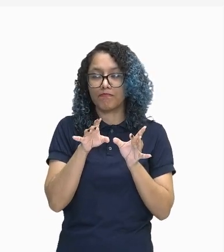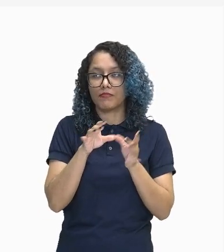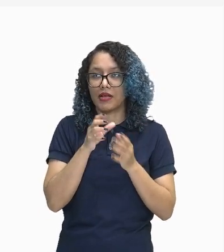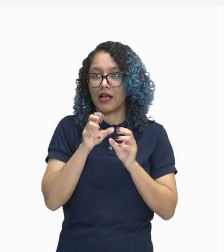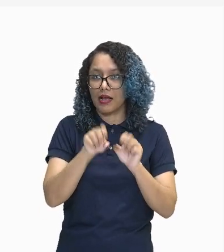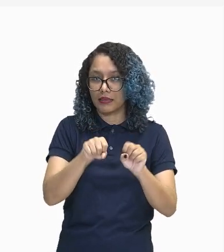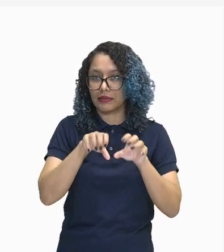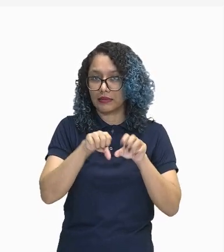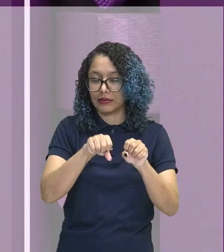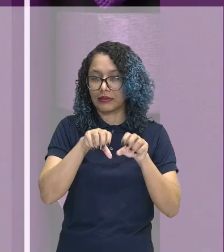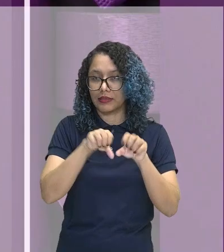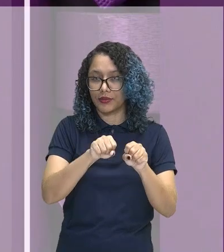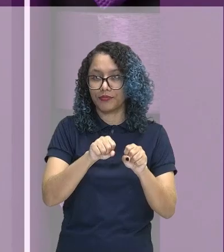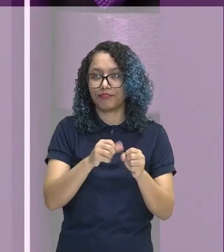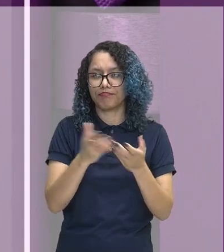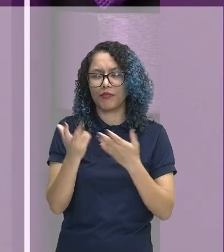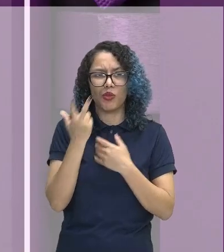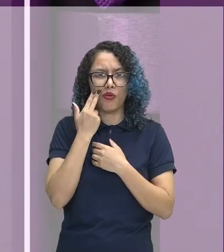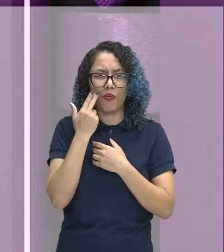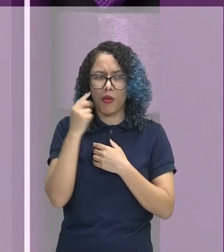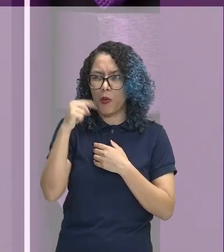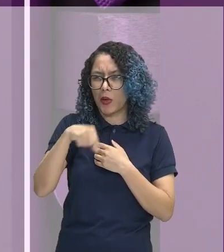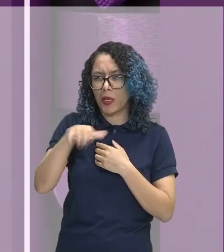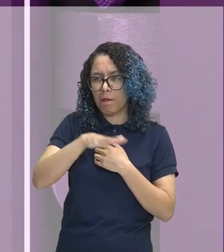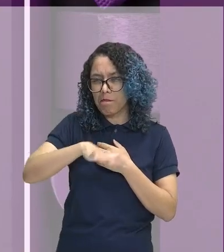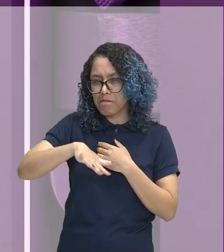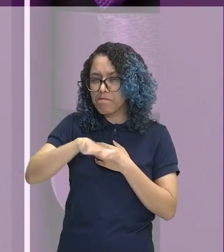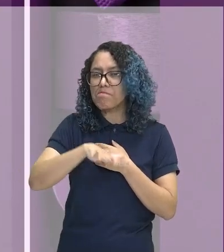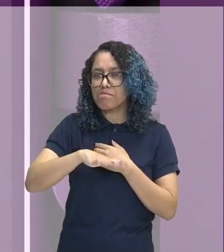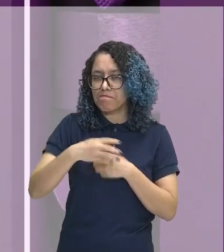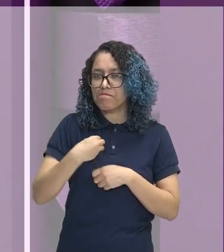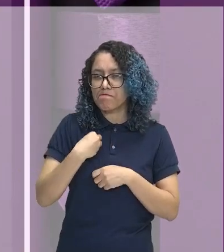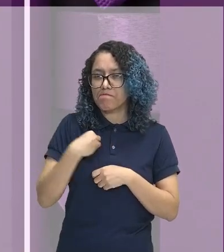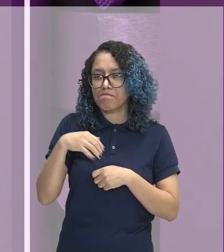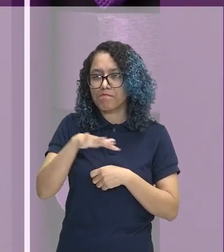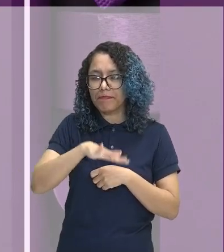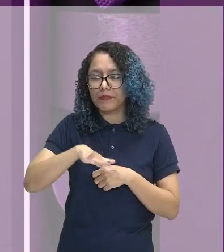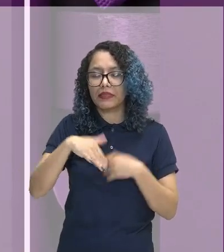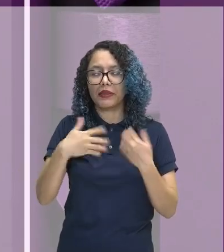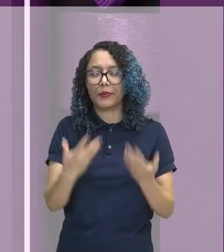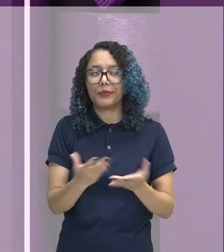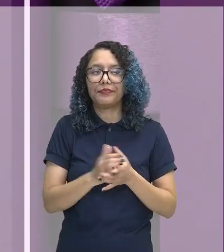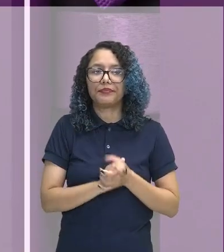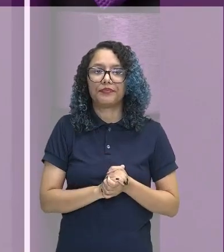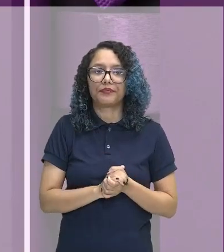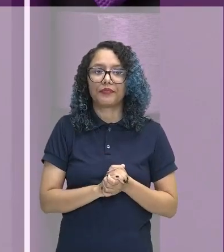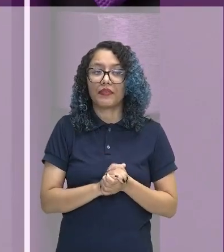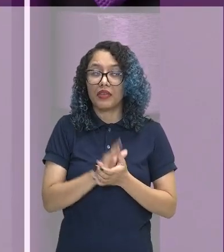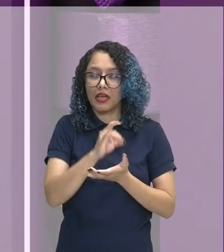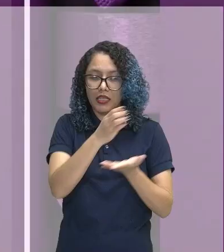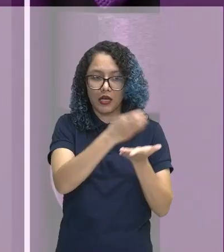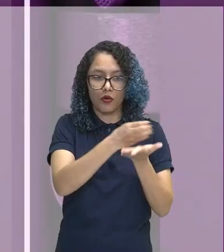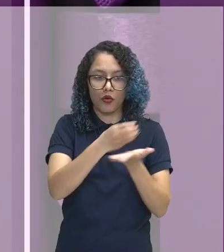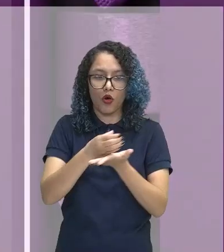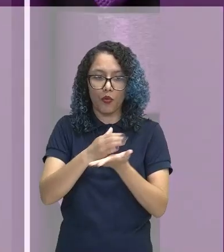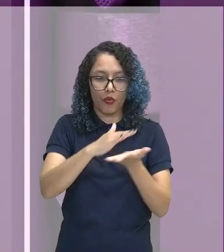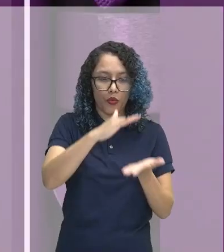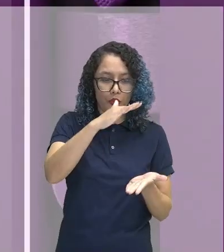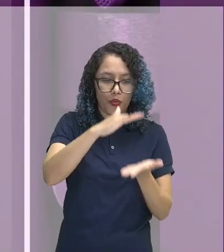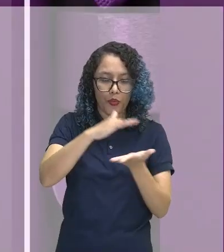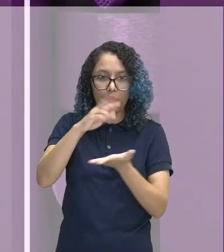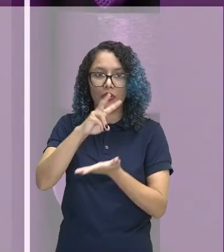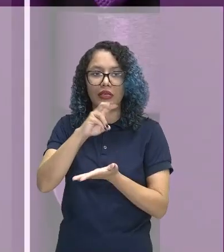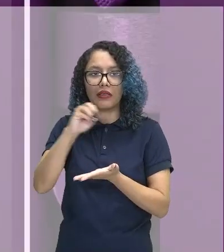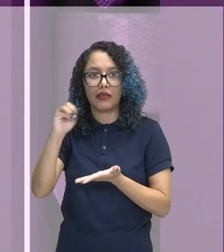aqui é muito, mas muito normal mesmo aqui na nossa região, né? E cada copo tem um volume de 500